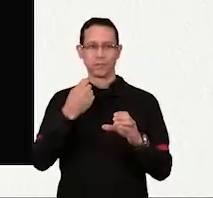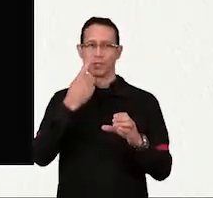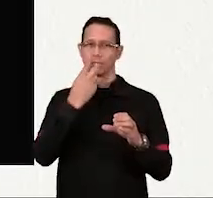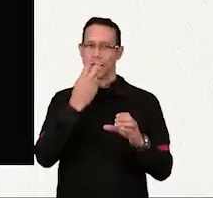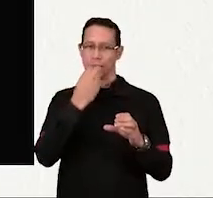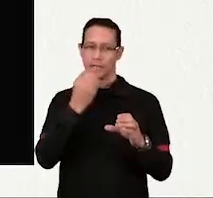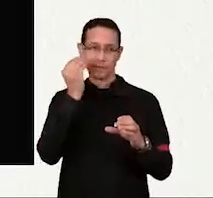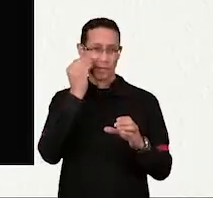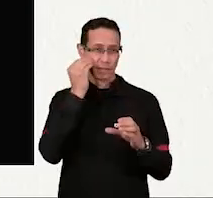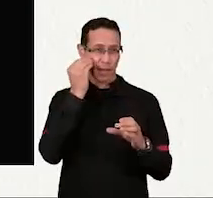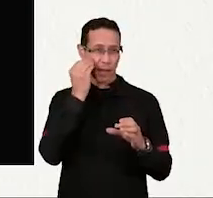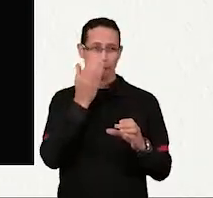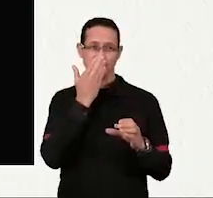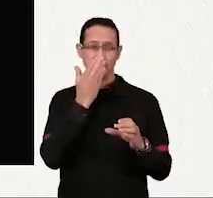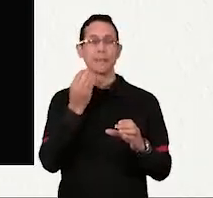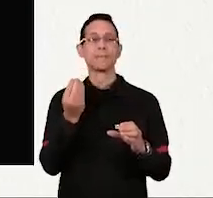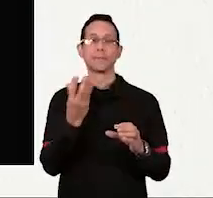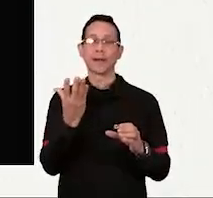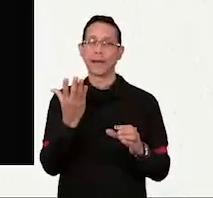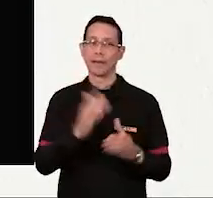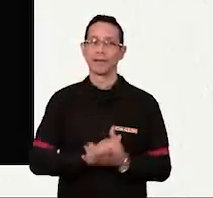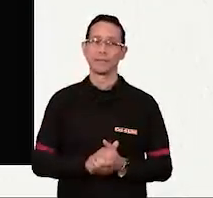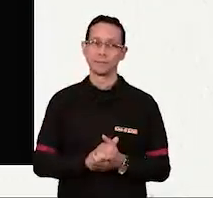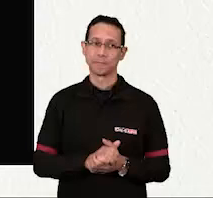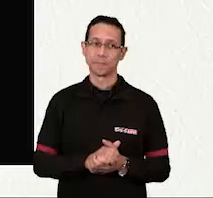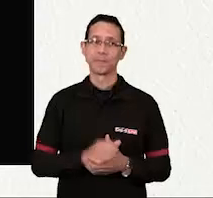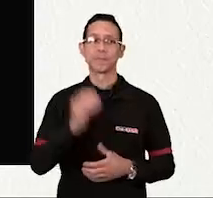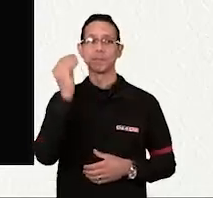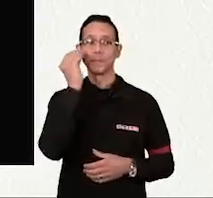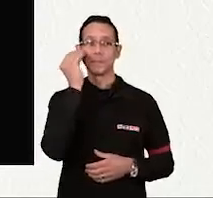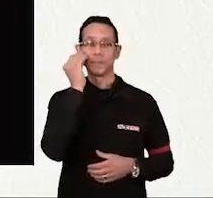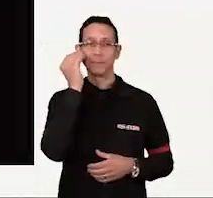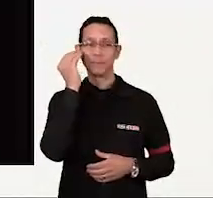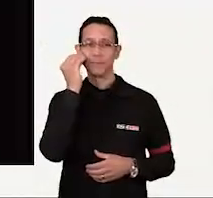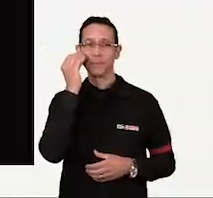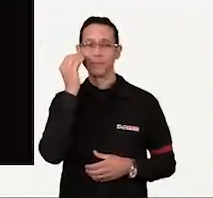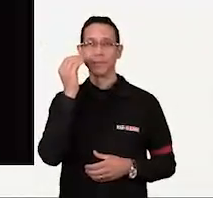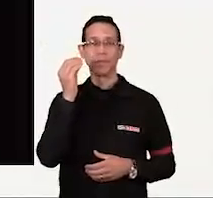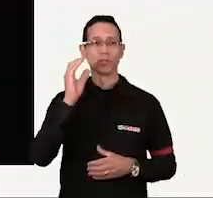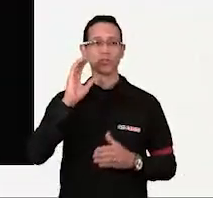nariz. Para que você faça o quê? Você faça a eliminação